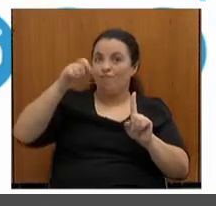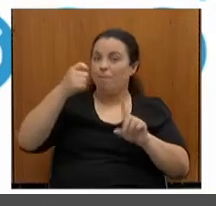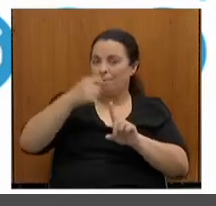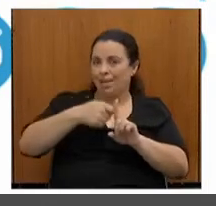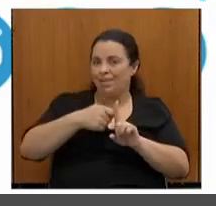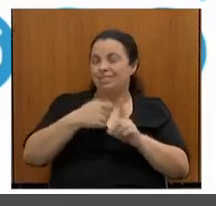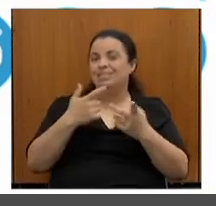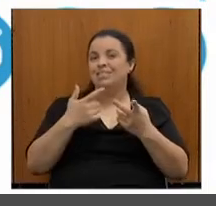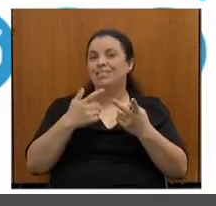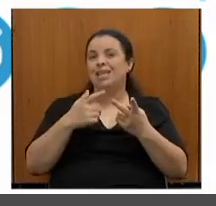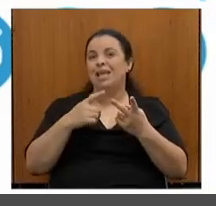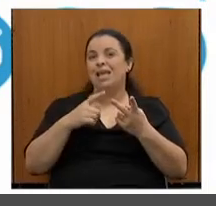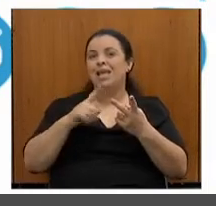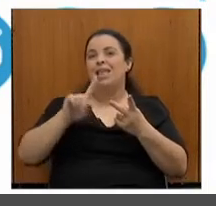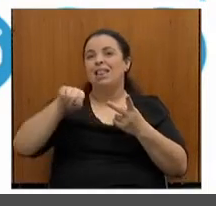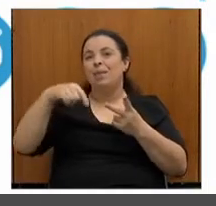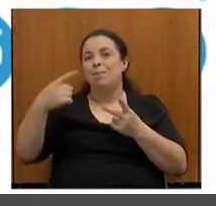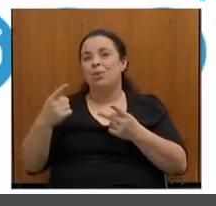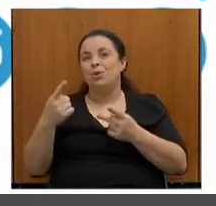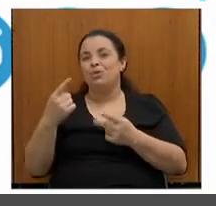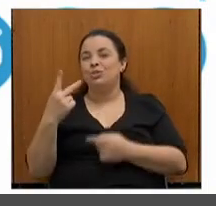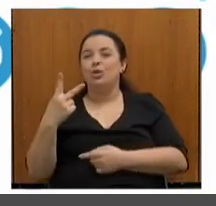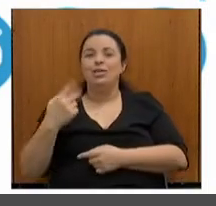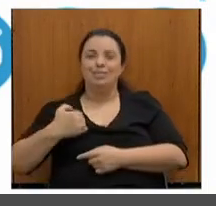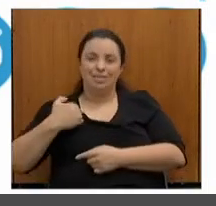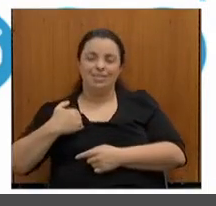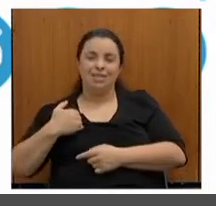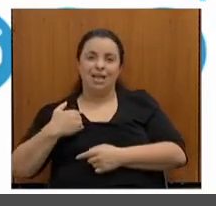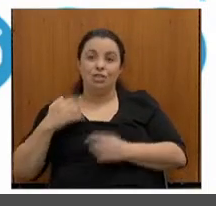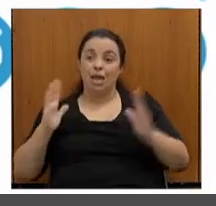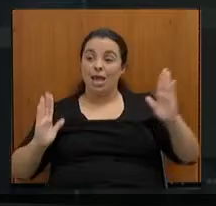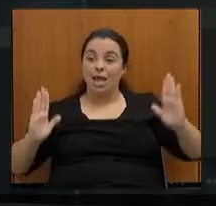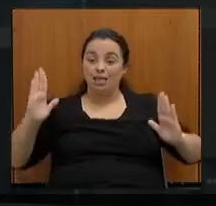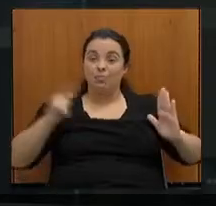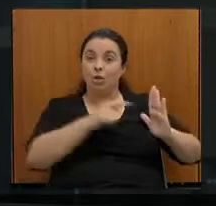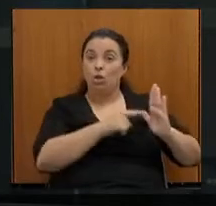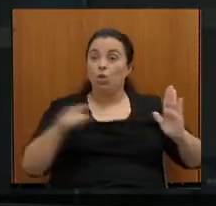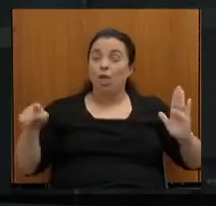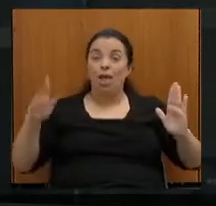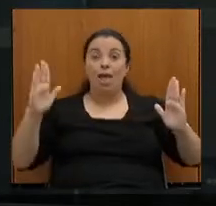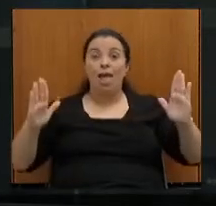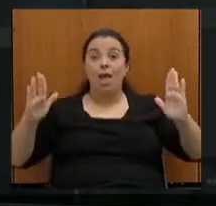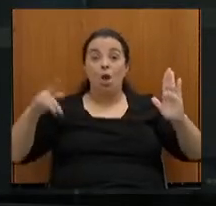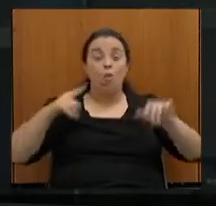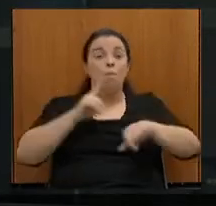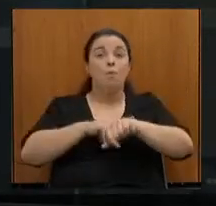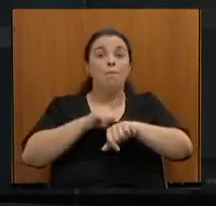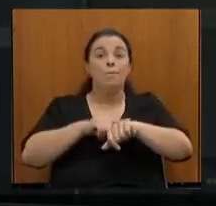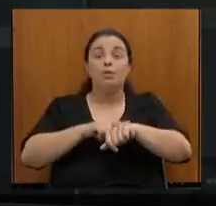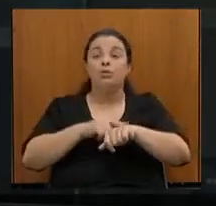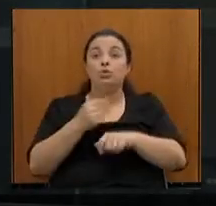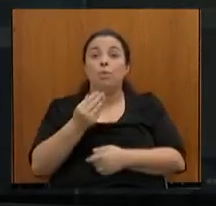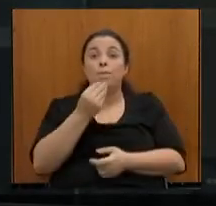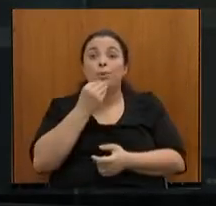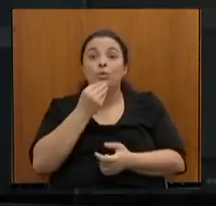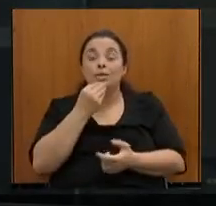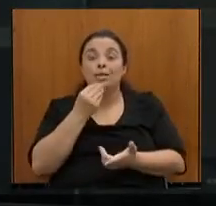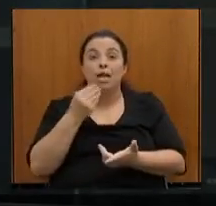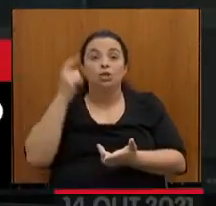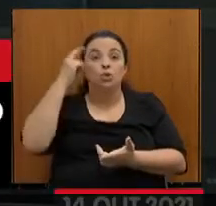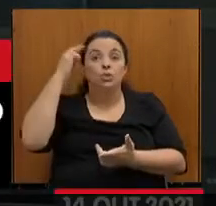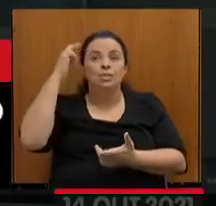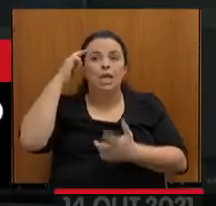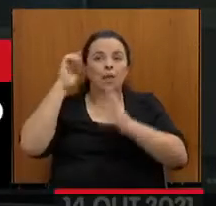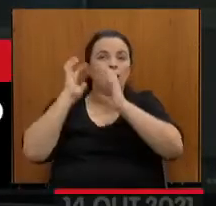2 vezes 365. Eles são o que a gente chama de uma janela de oportunidade. É quando o cérebro está mais capaz de